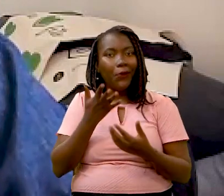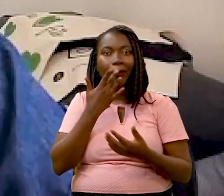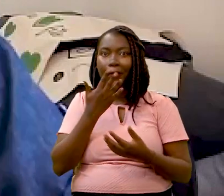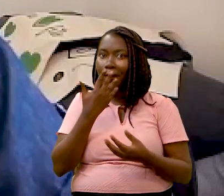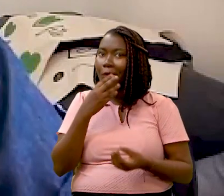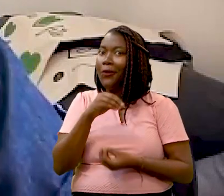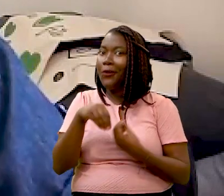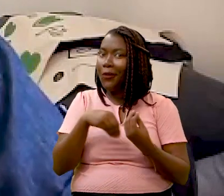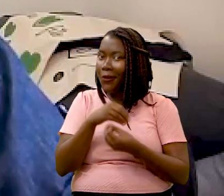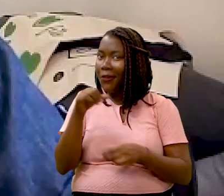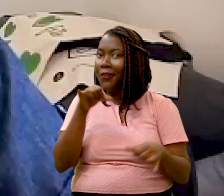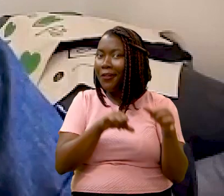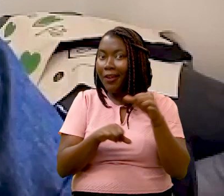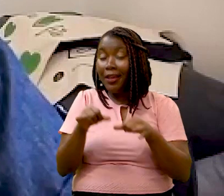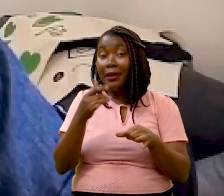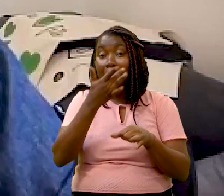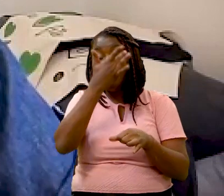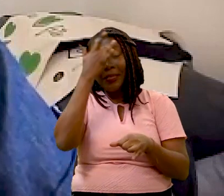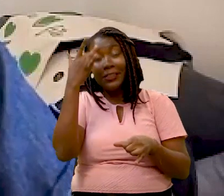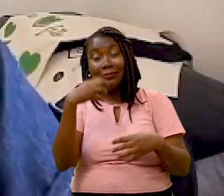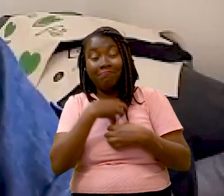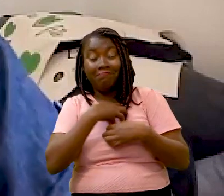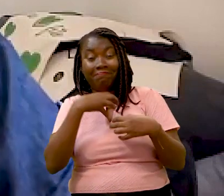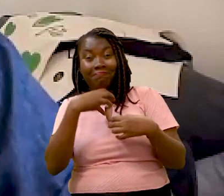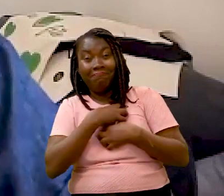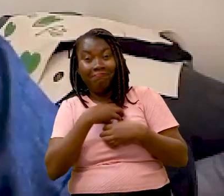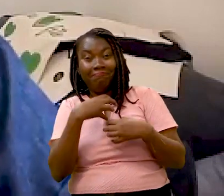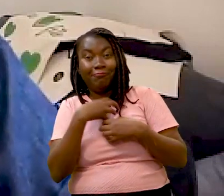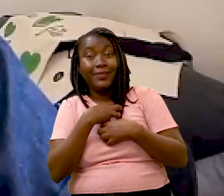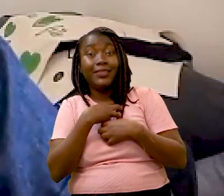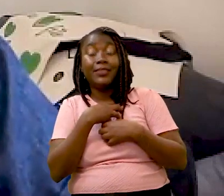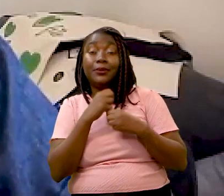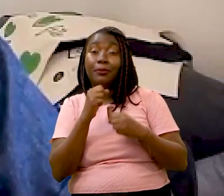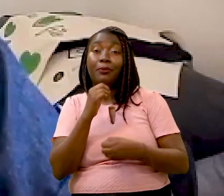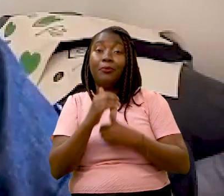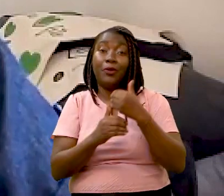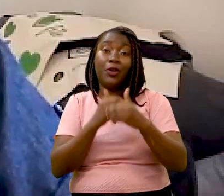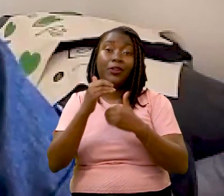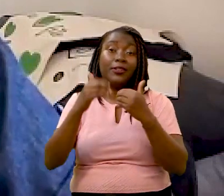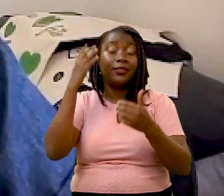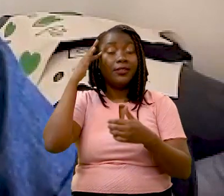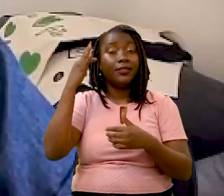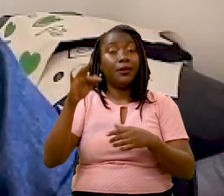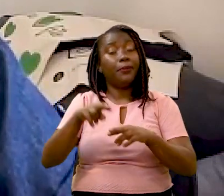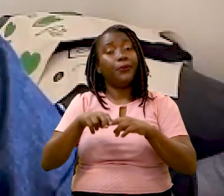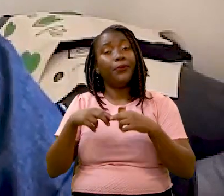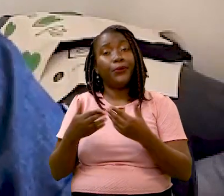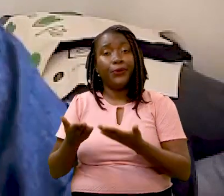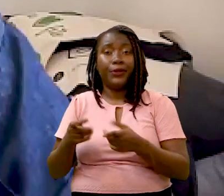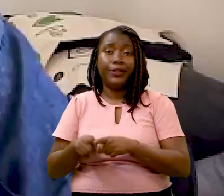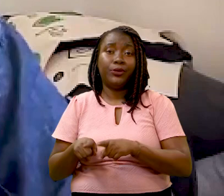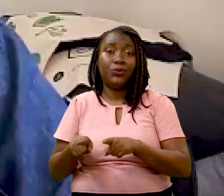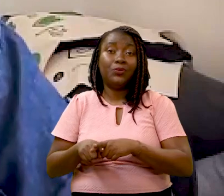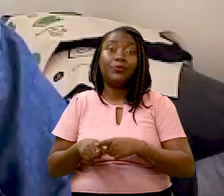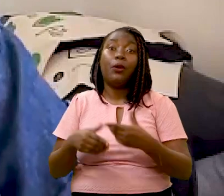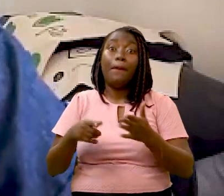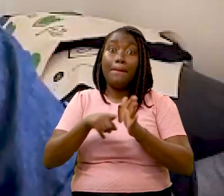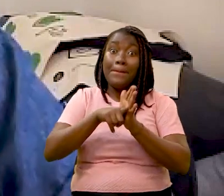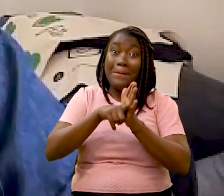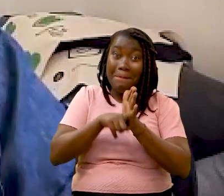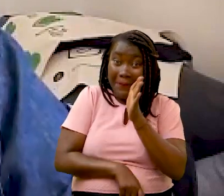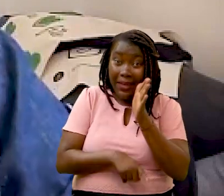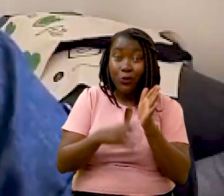as pessoas que são sensíveis a esses corantes, elas podem desenvolver enxaqueca também por isso. Então, quanto